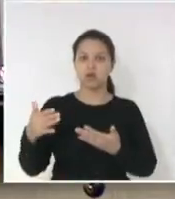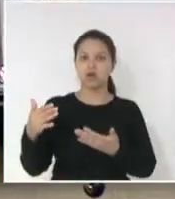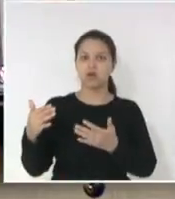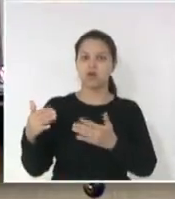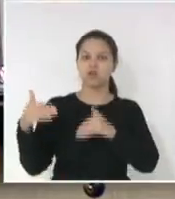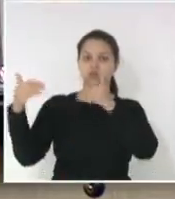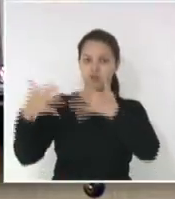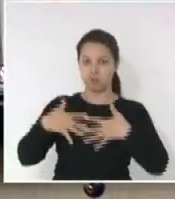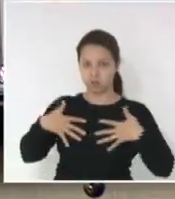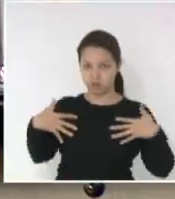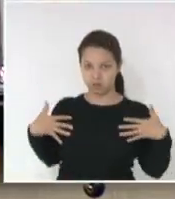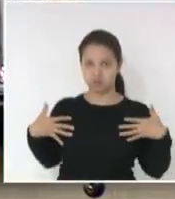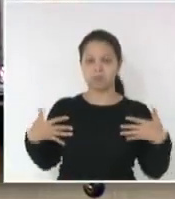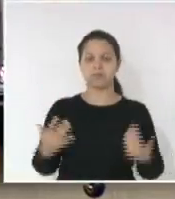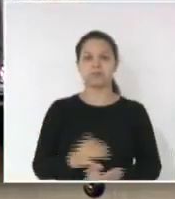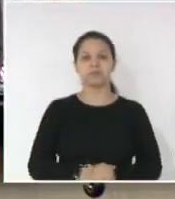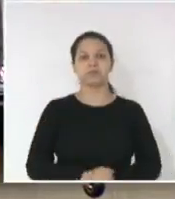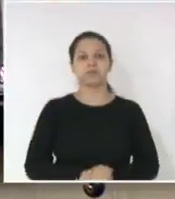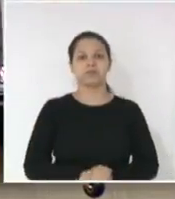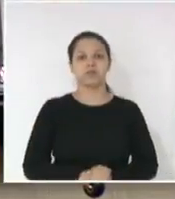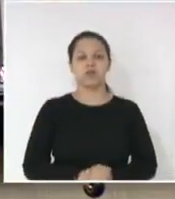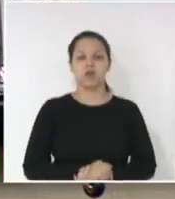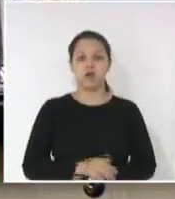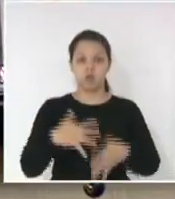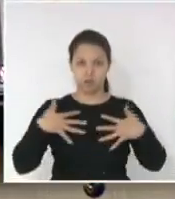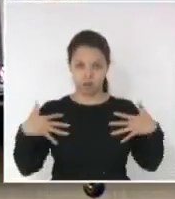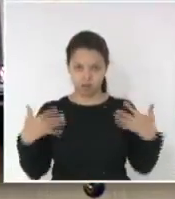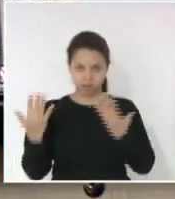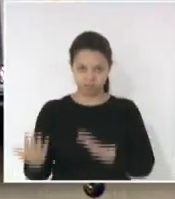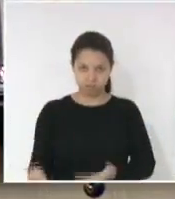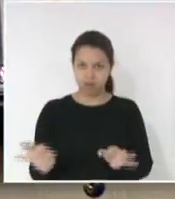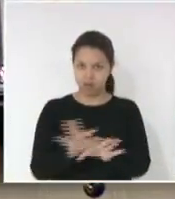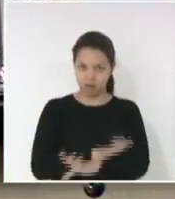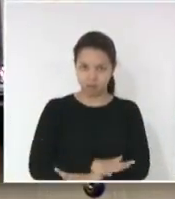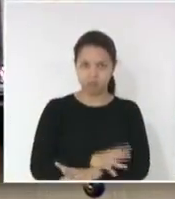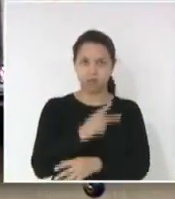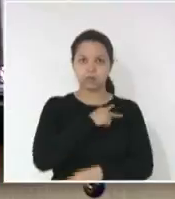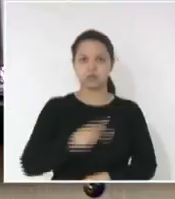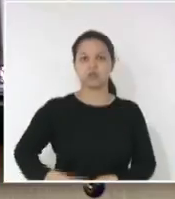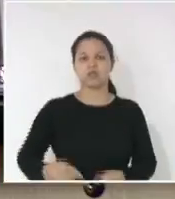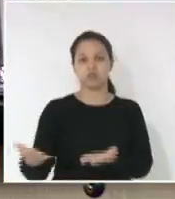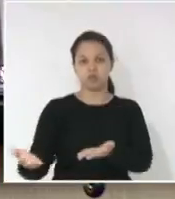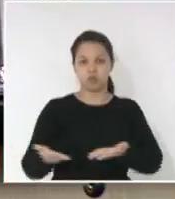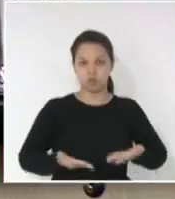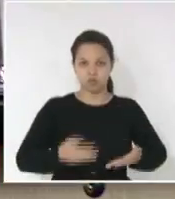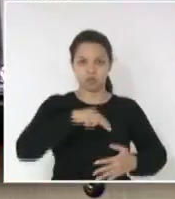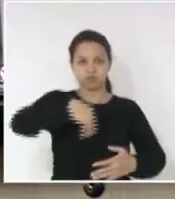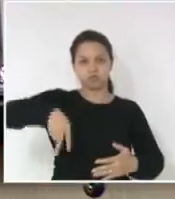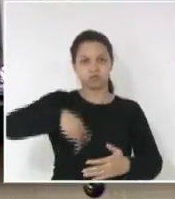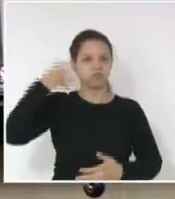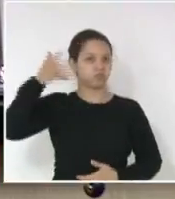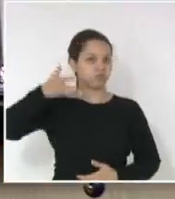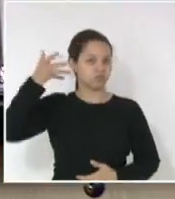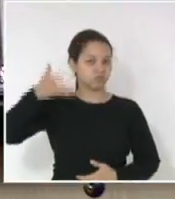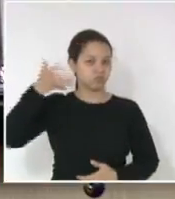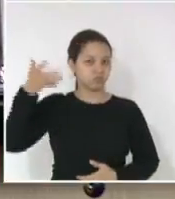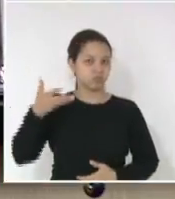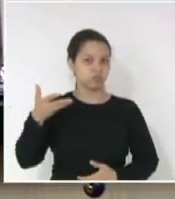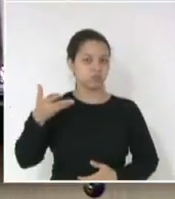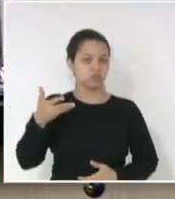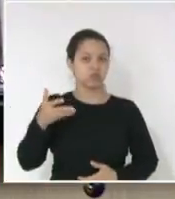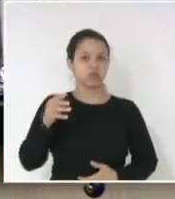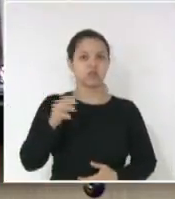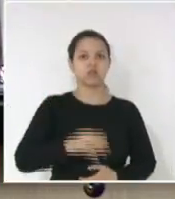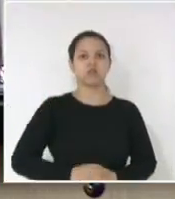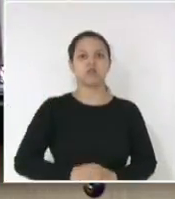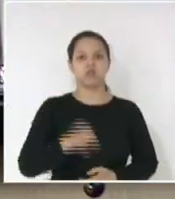noite. Após as homenagens, o senhor presidente convidou para fazer uso da palavra as senhoras Eliane